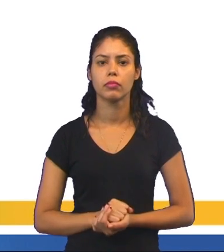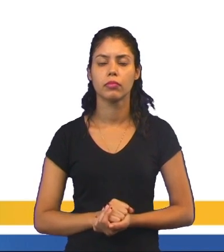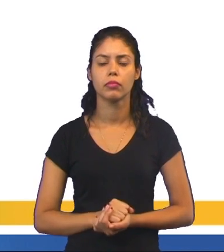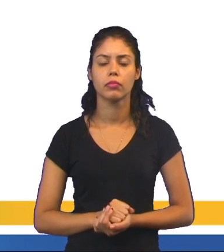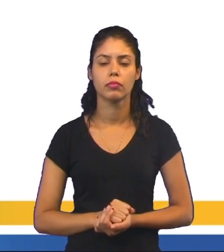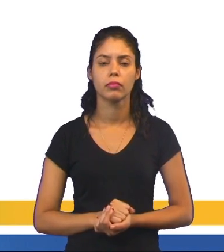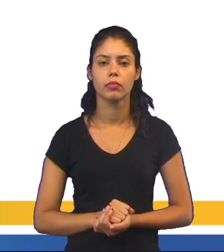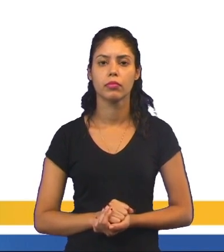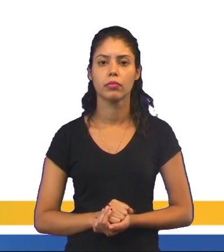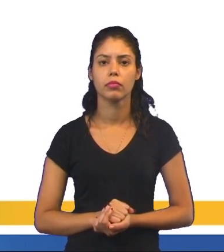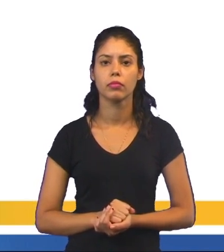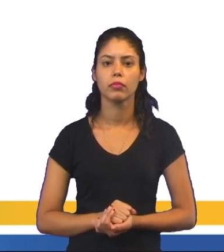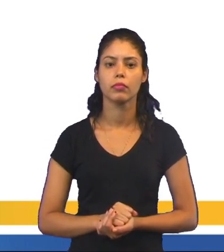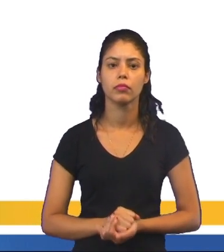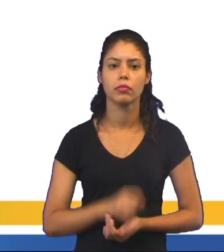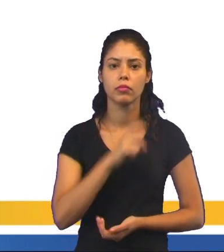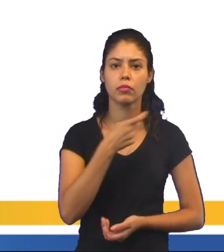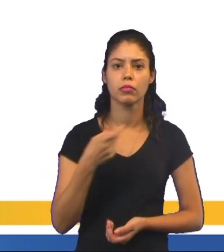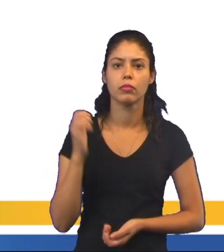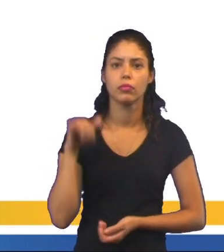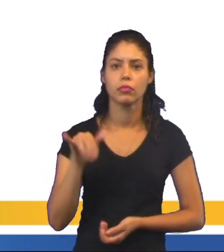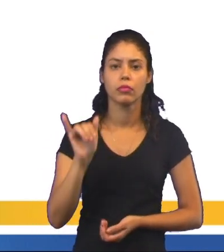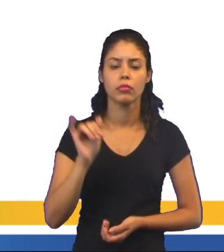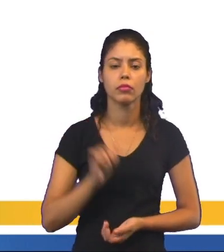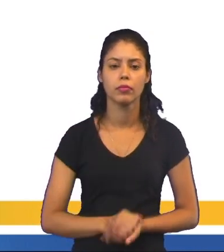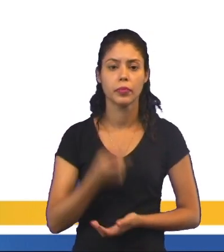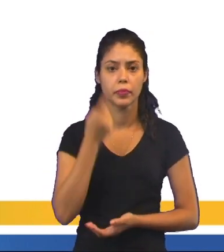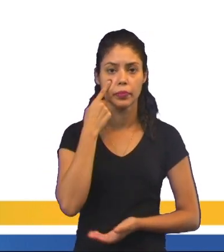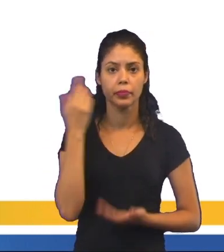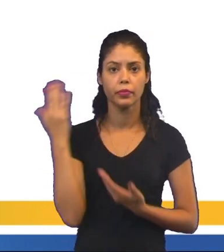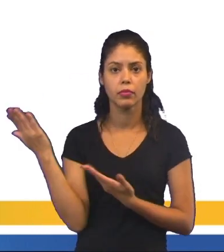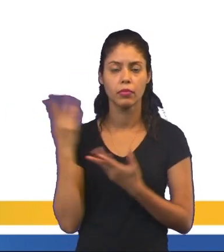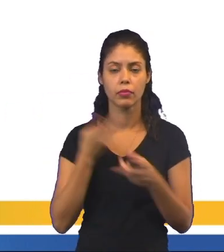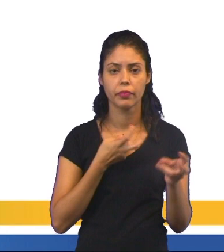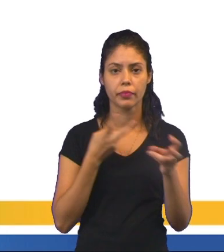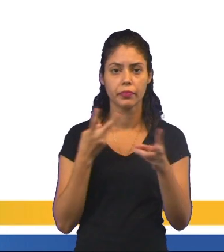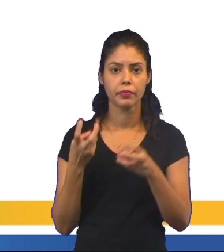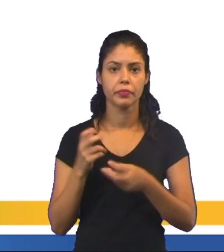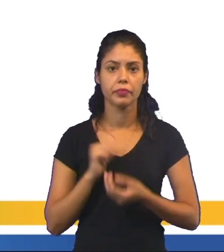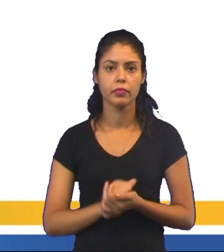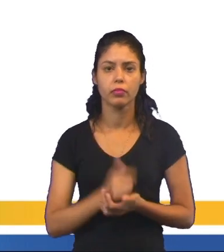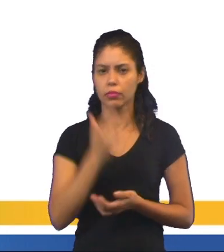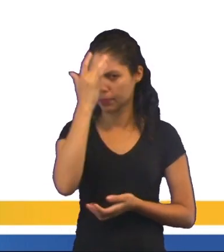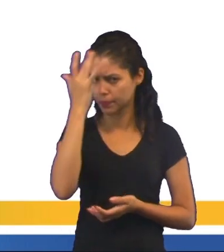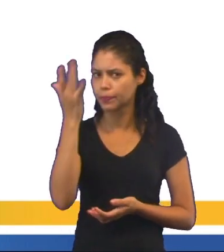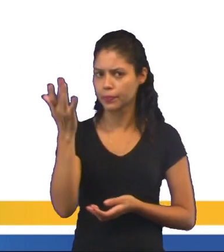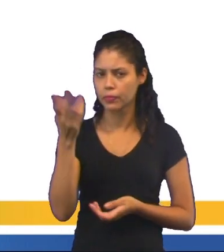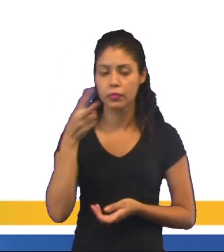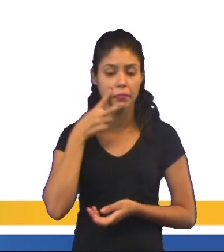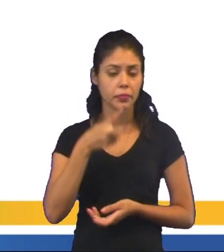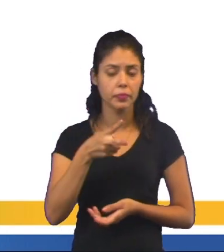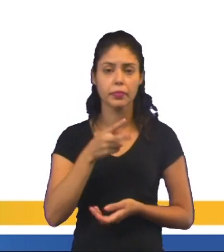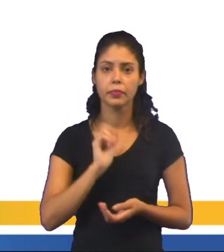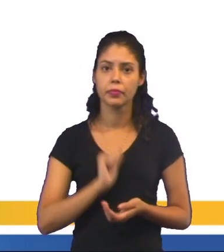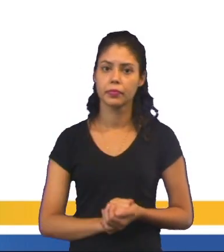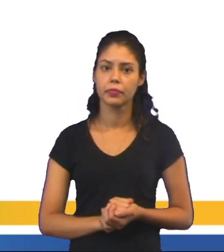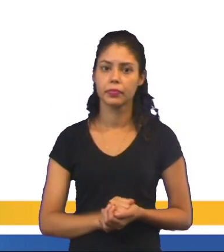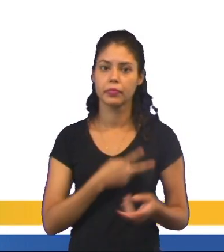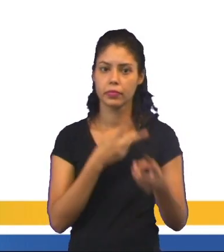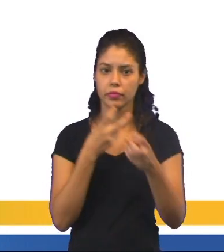seja o ponto XY então observando aí pessoal ela é fácil de ver